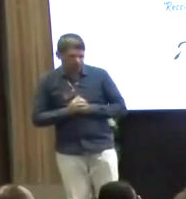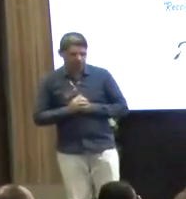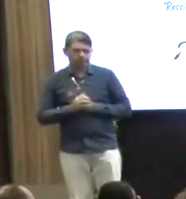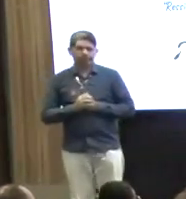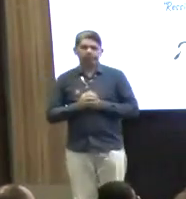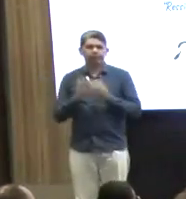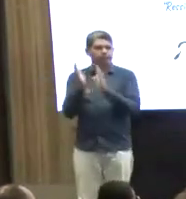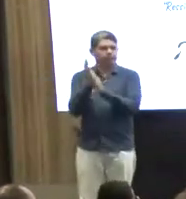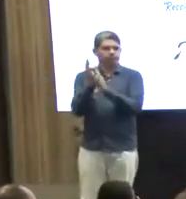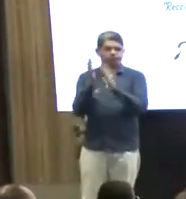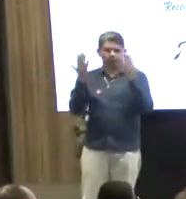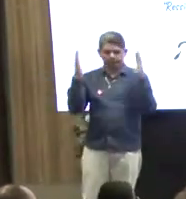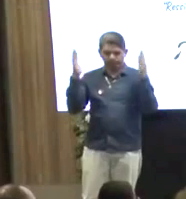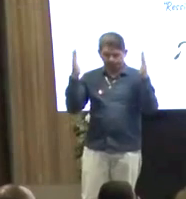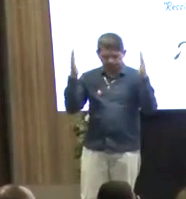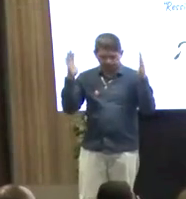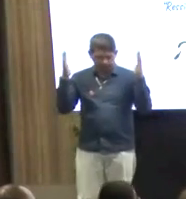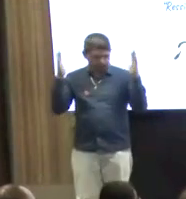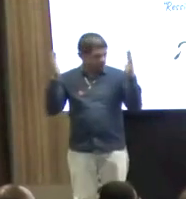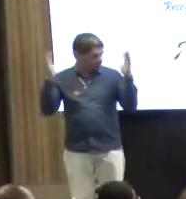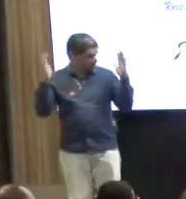Obrigado, professora Nilma.